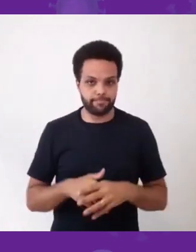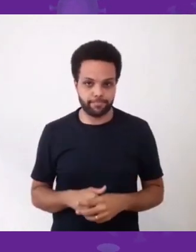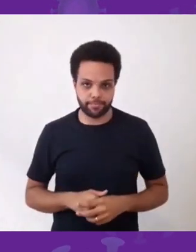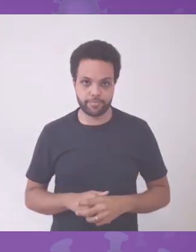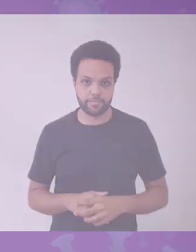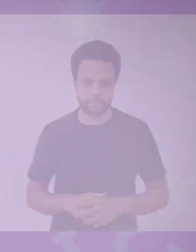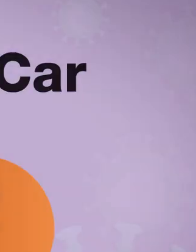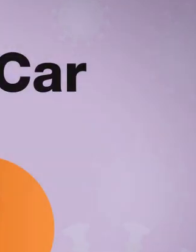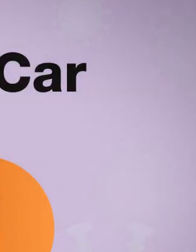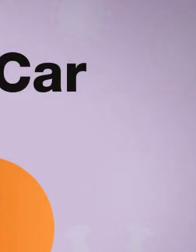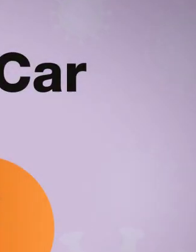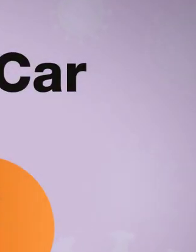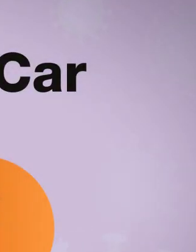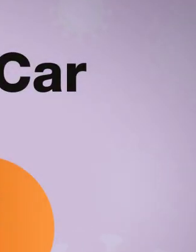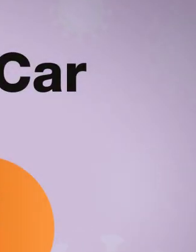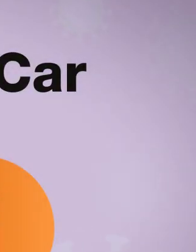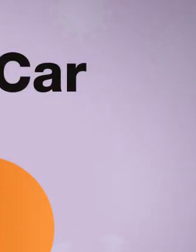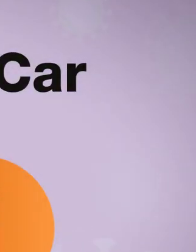colonialismo